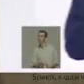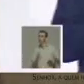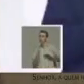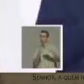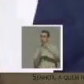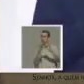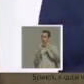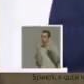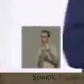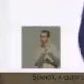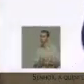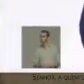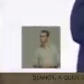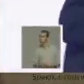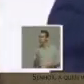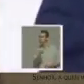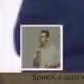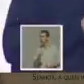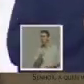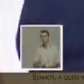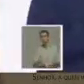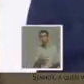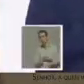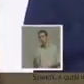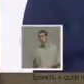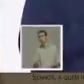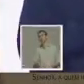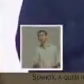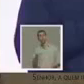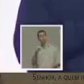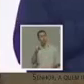quietão, só sabia fazer a trabalhar.